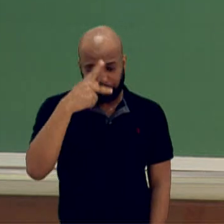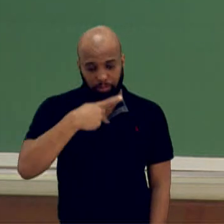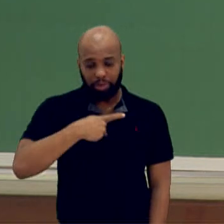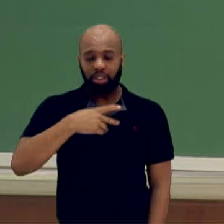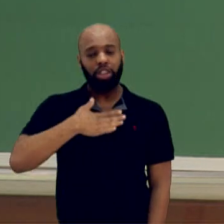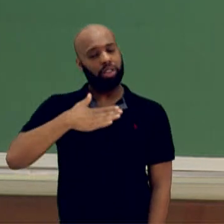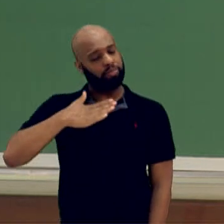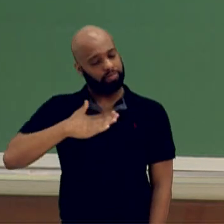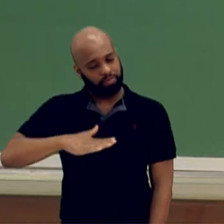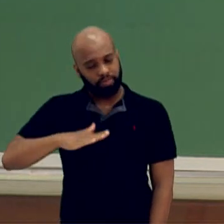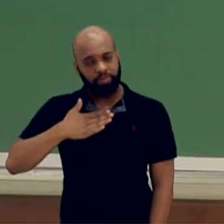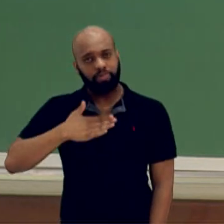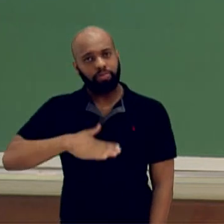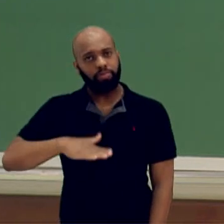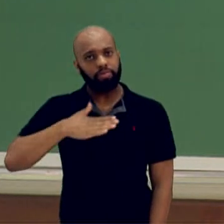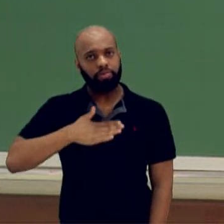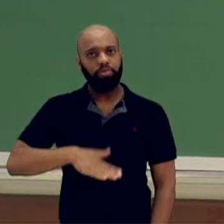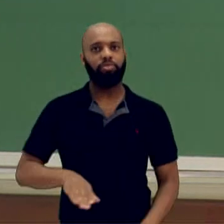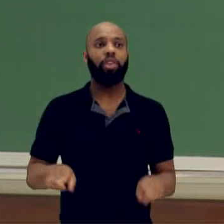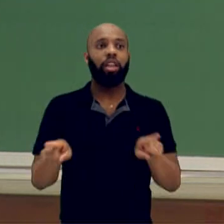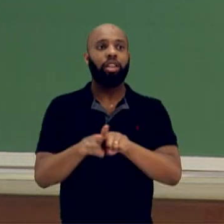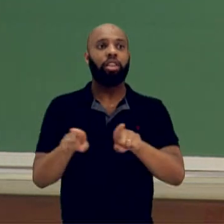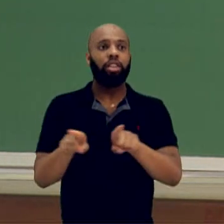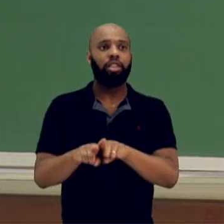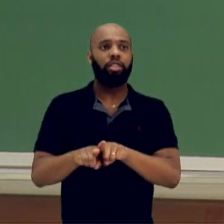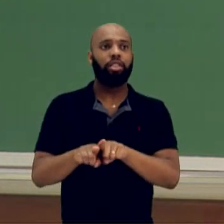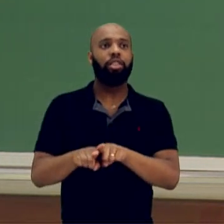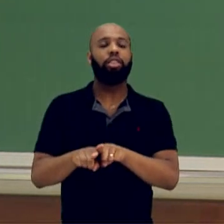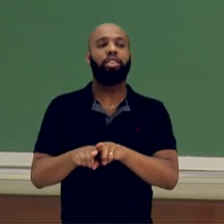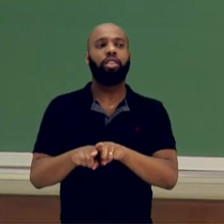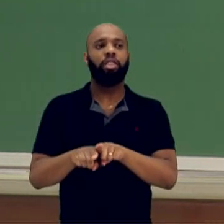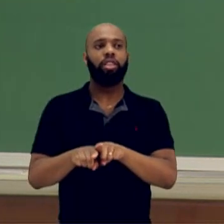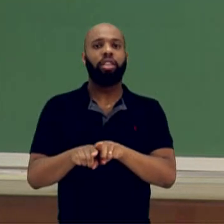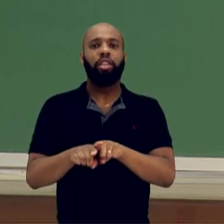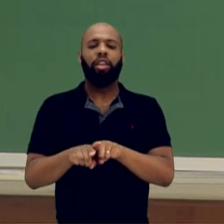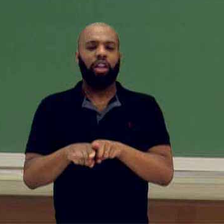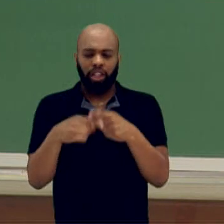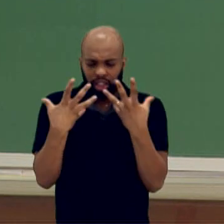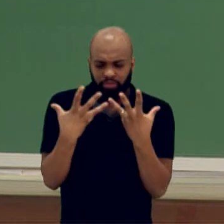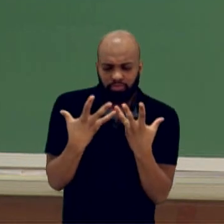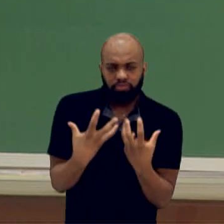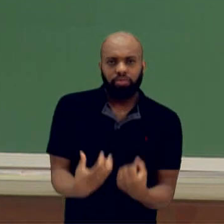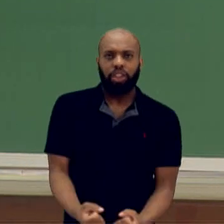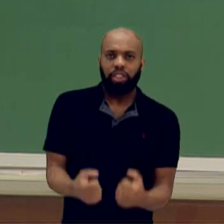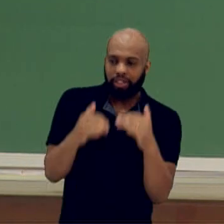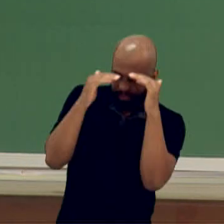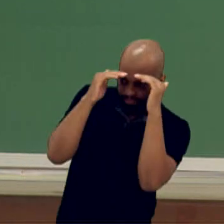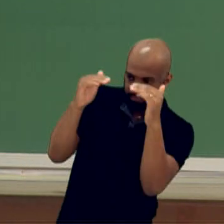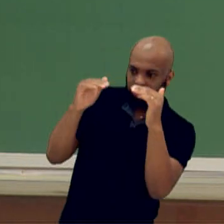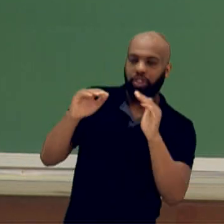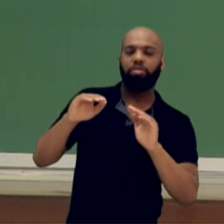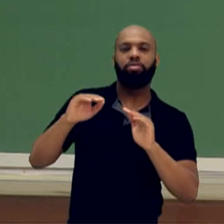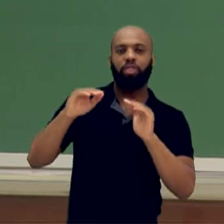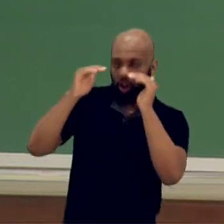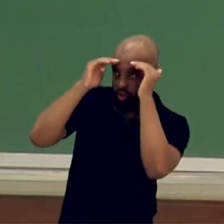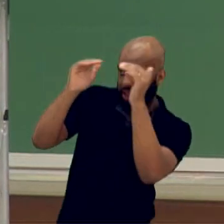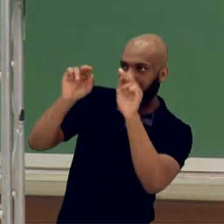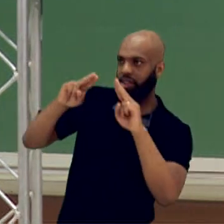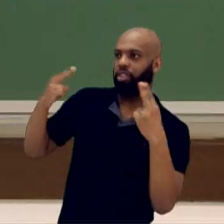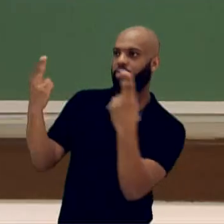sereno, tranquilo, calmo. E resignação seria você submeter-se a essa vontade do universo,